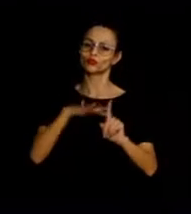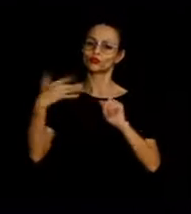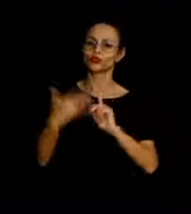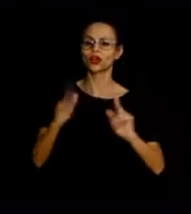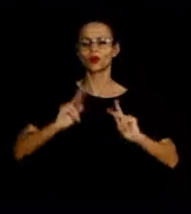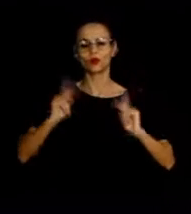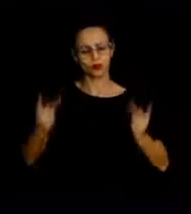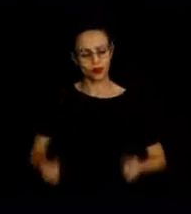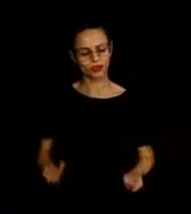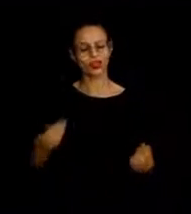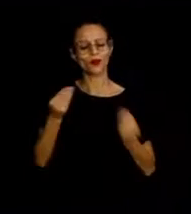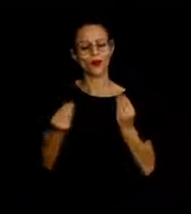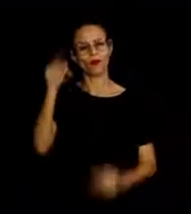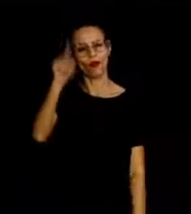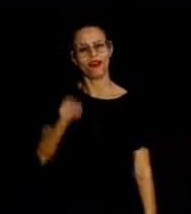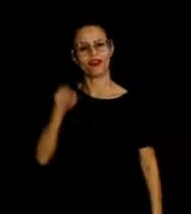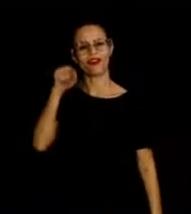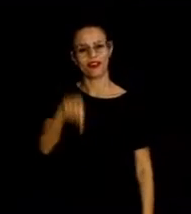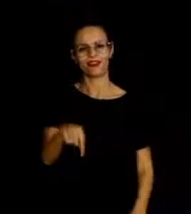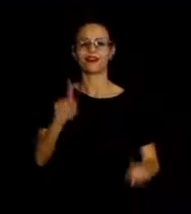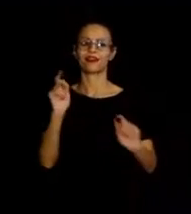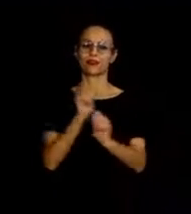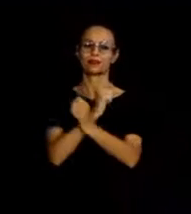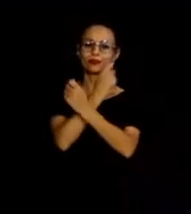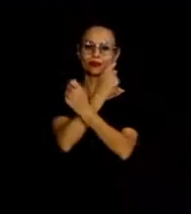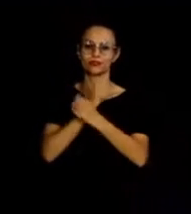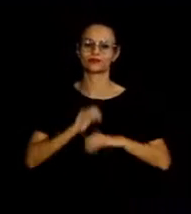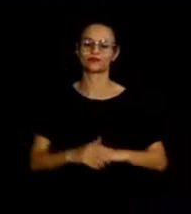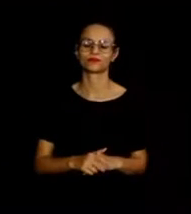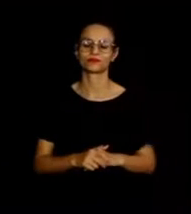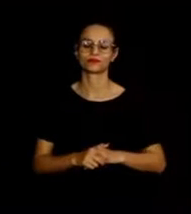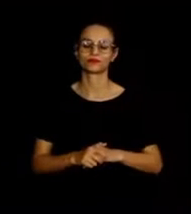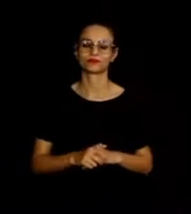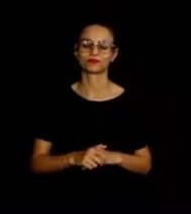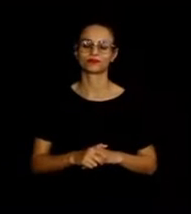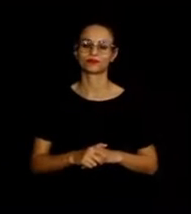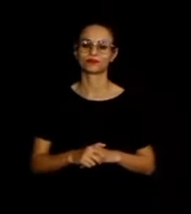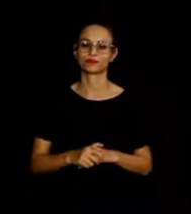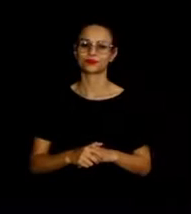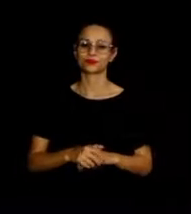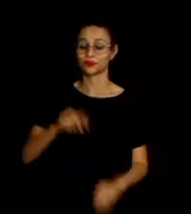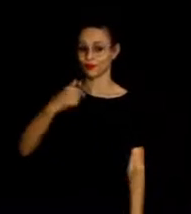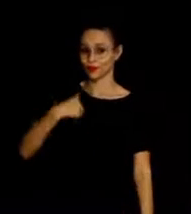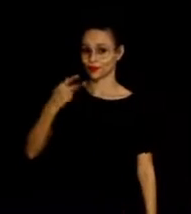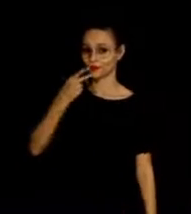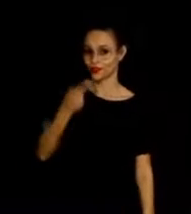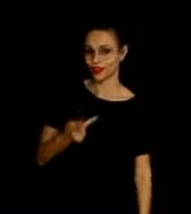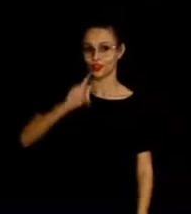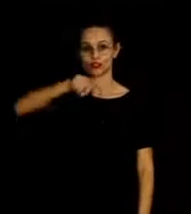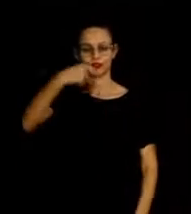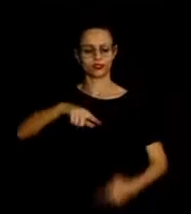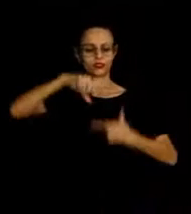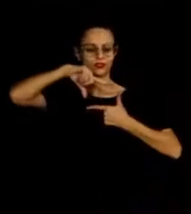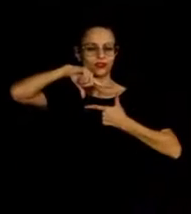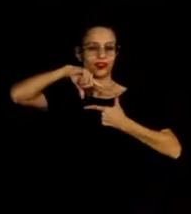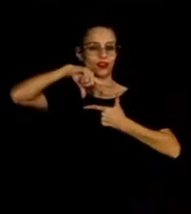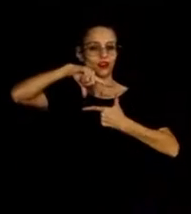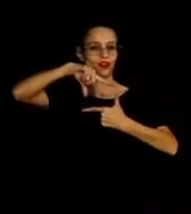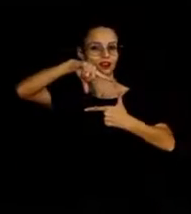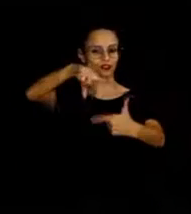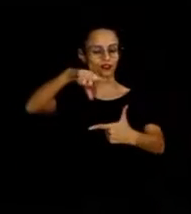humanos como é a PUC como é a PUC eu falei em Tradição